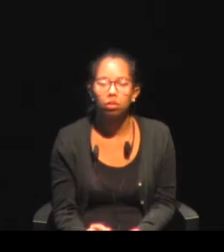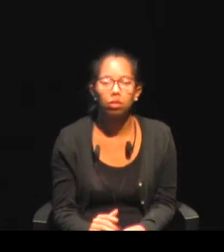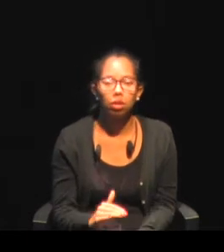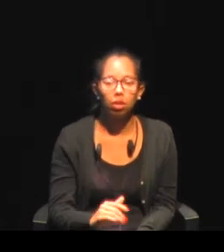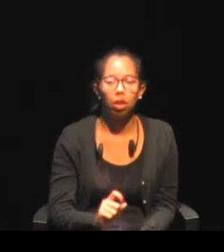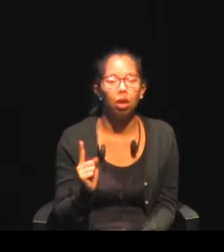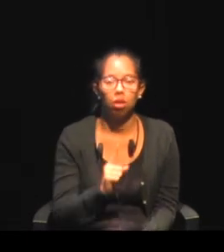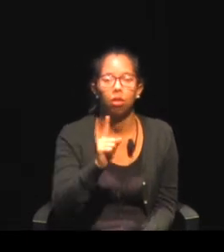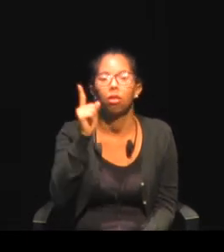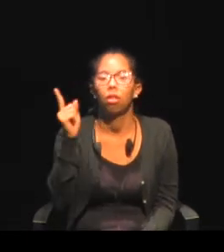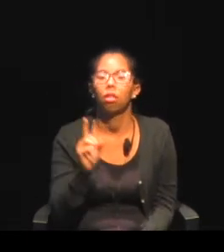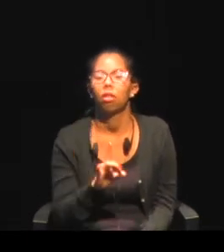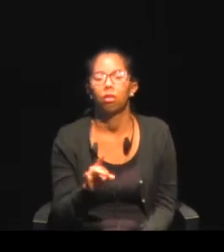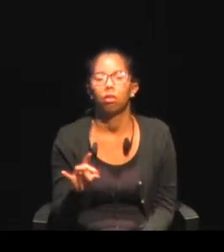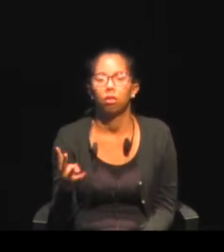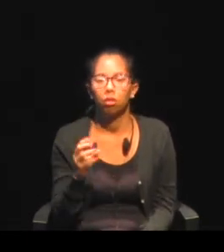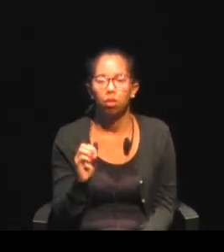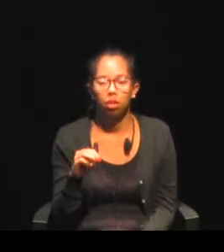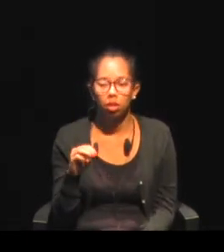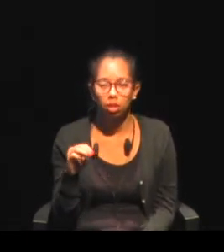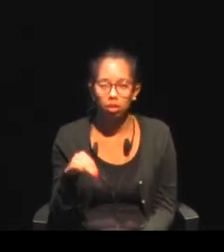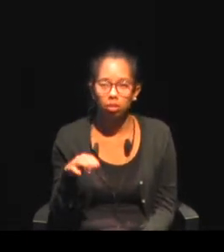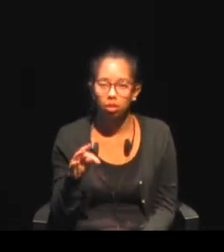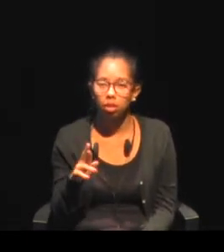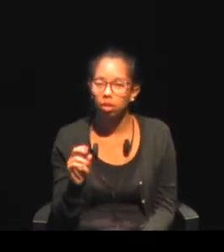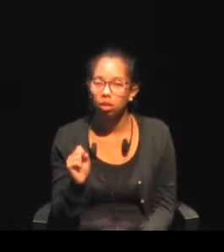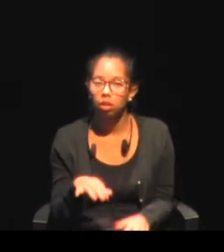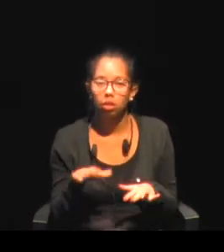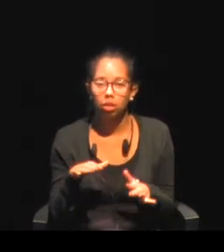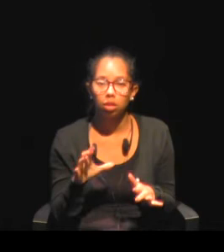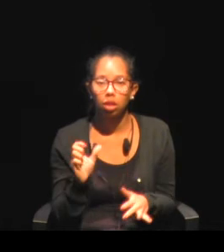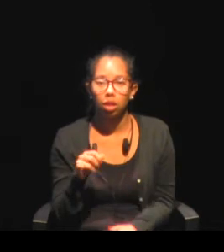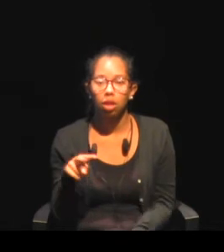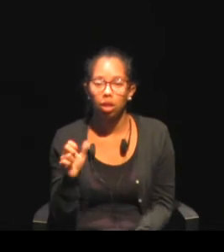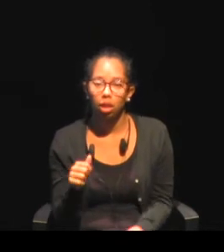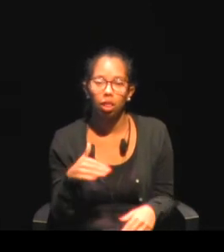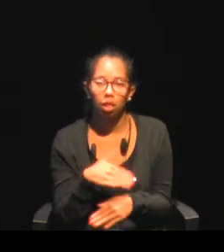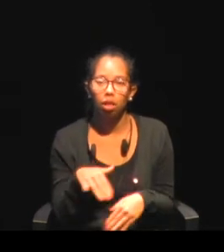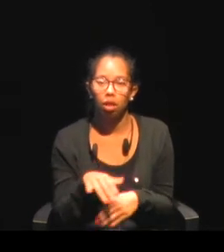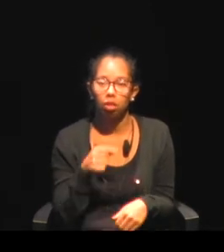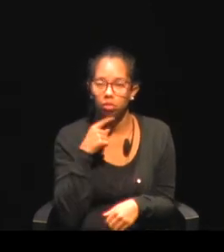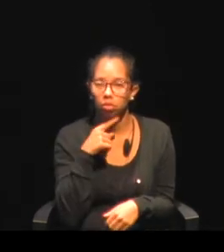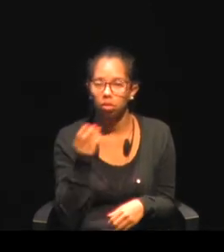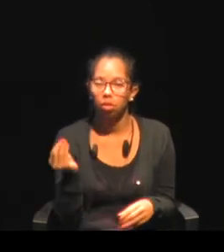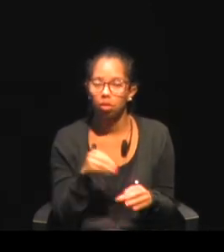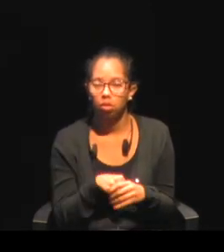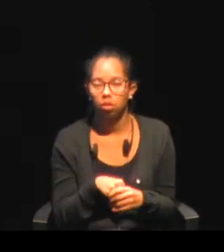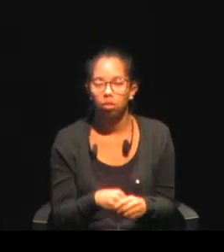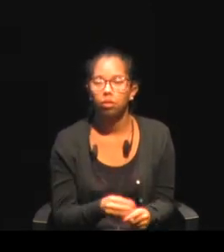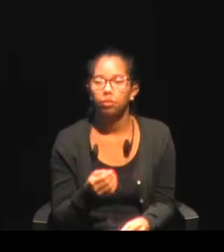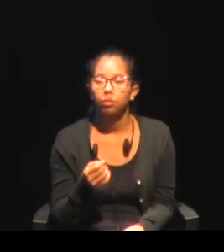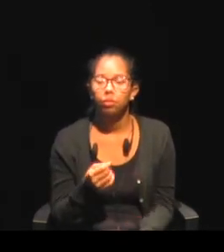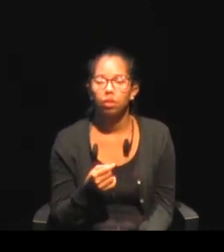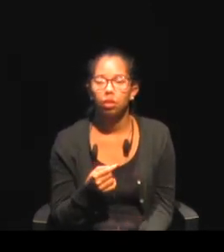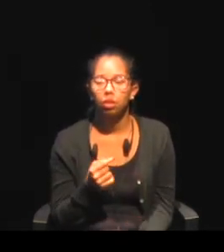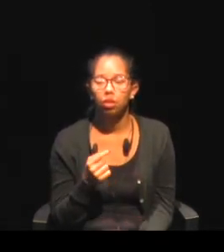metros, com os monotrilhos aqui, e muitas vezes entrando em ruas que a caixa da rua mal cabe isso aqui. São quase que minhocões novos,